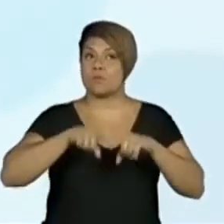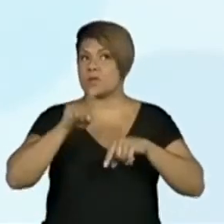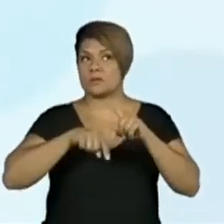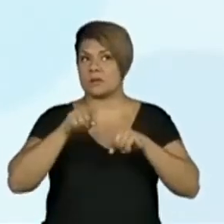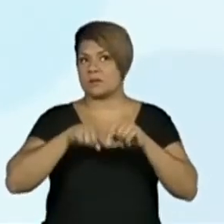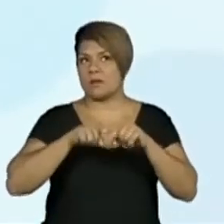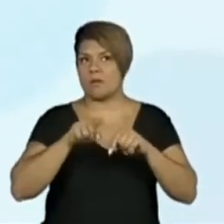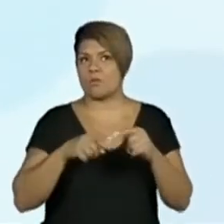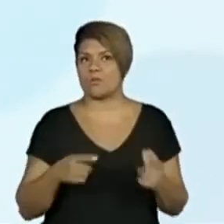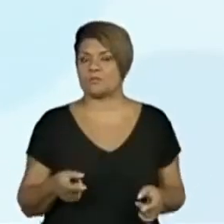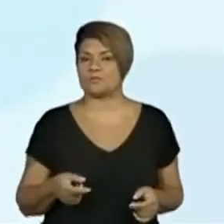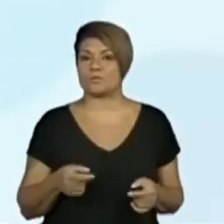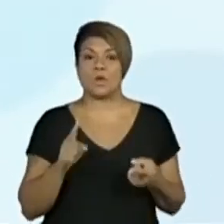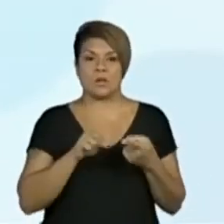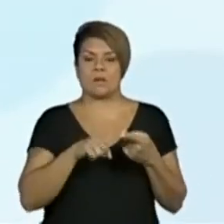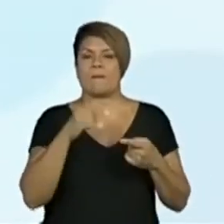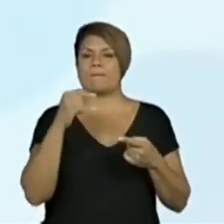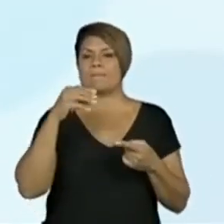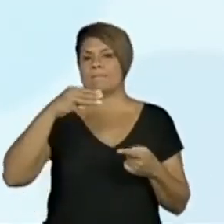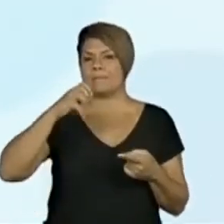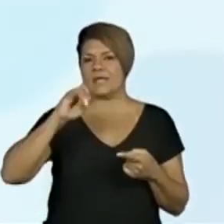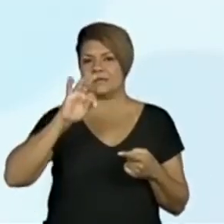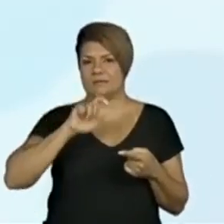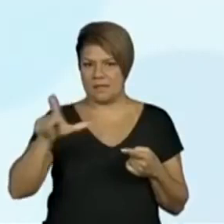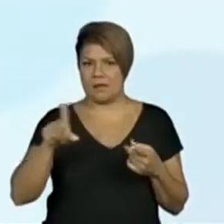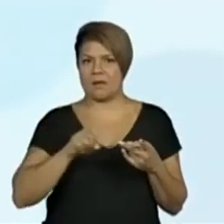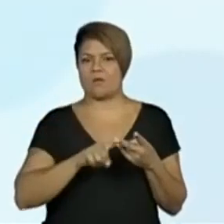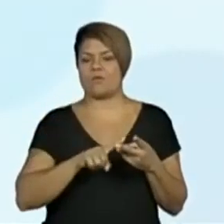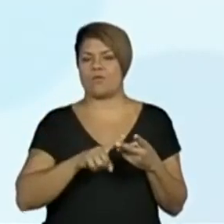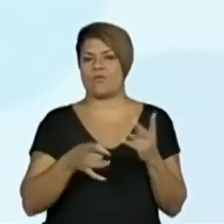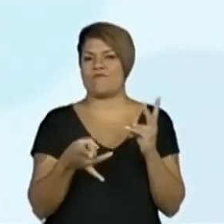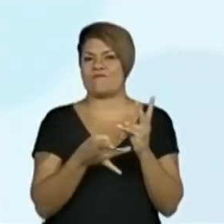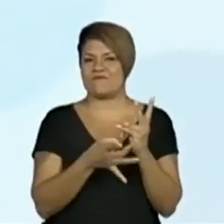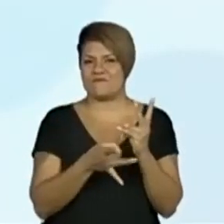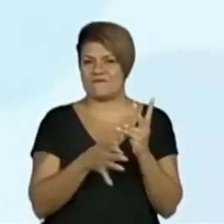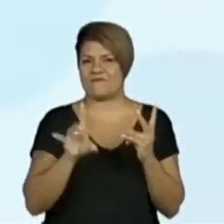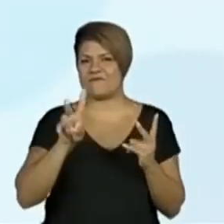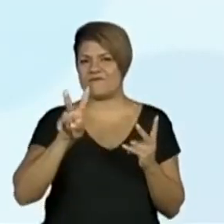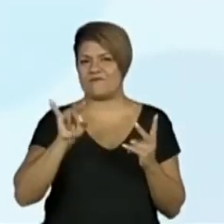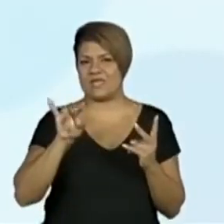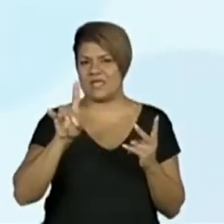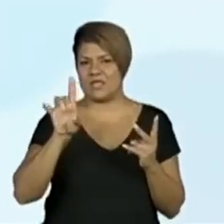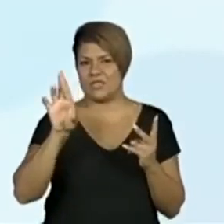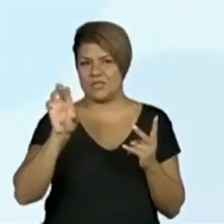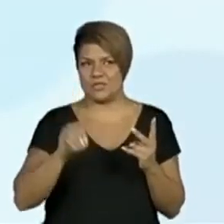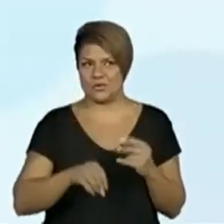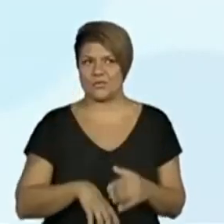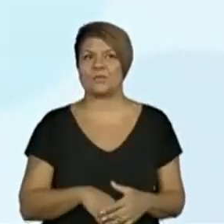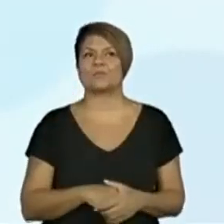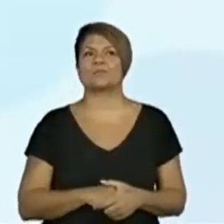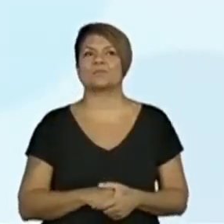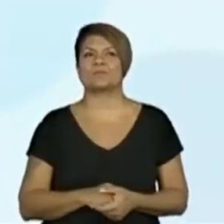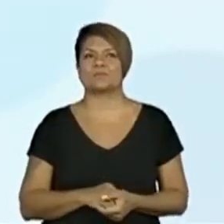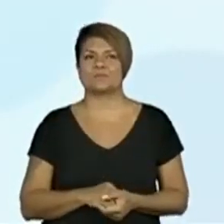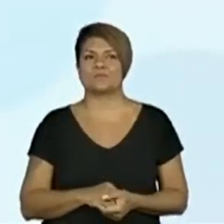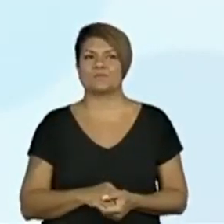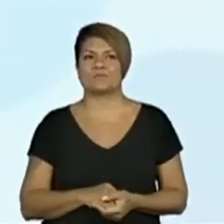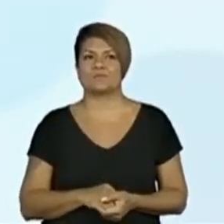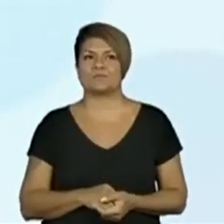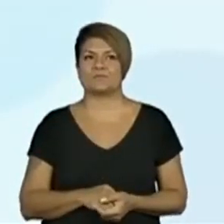né próximos hoje metal vidro cal isso mesmo a última metal